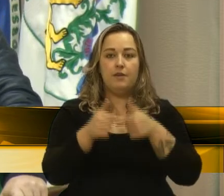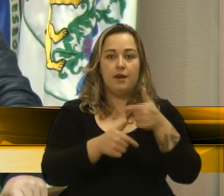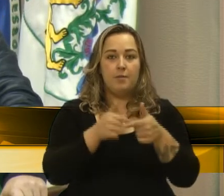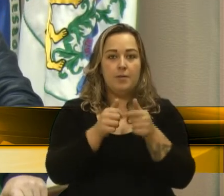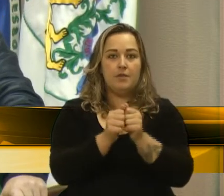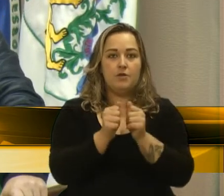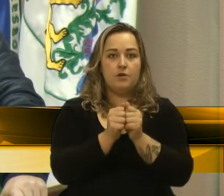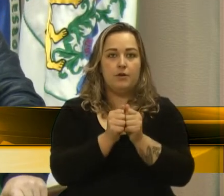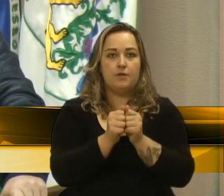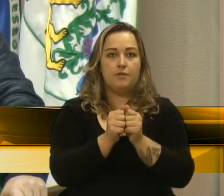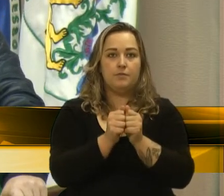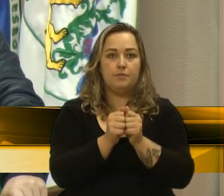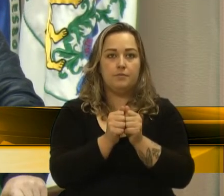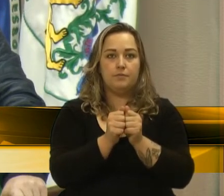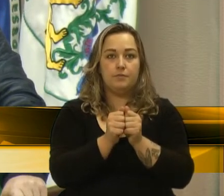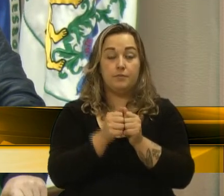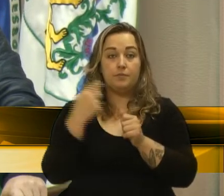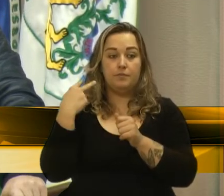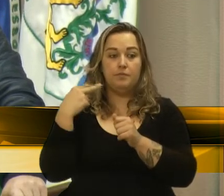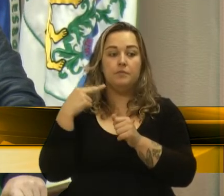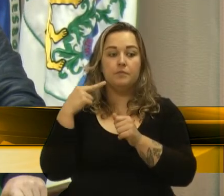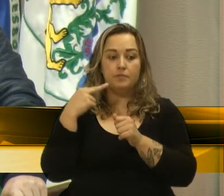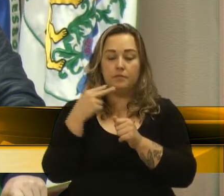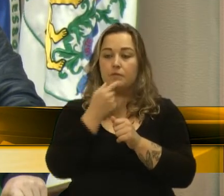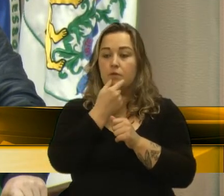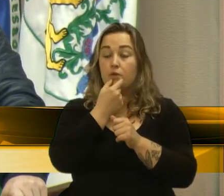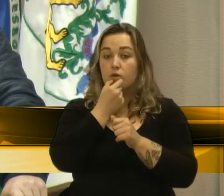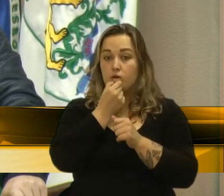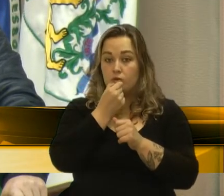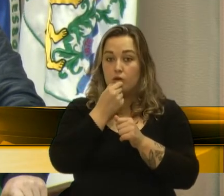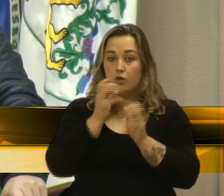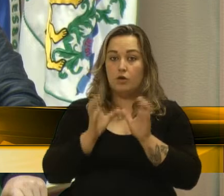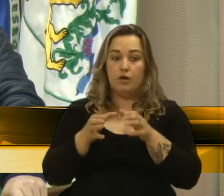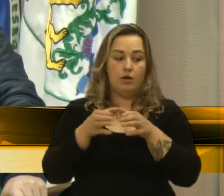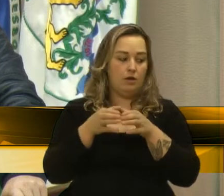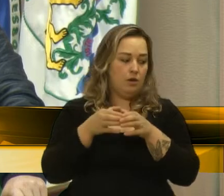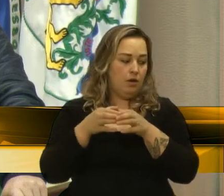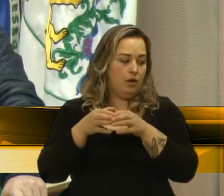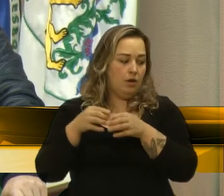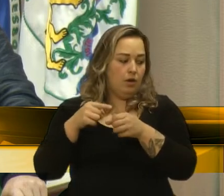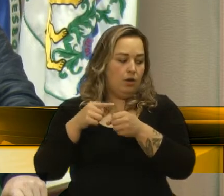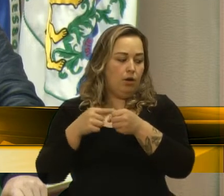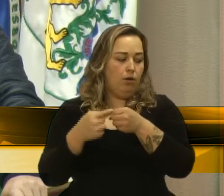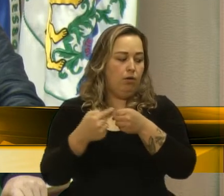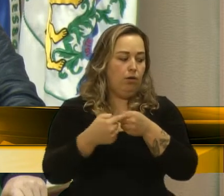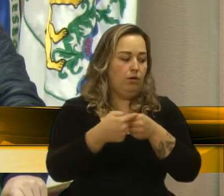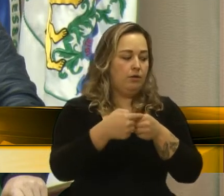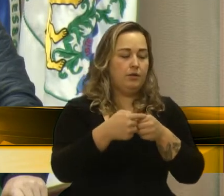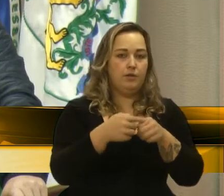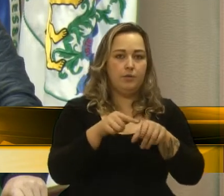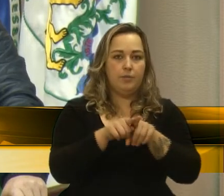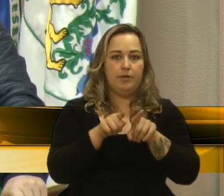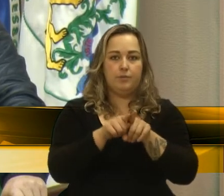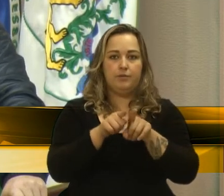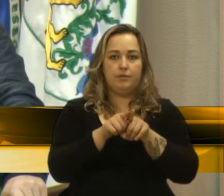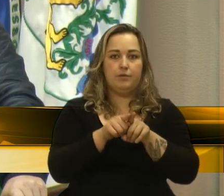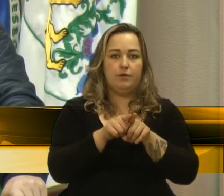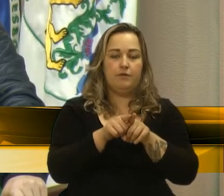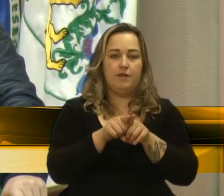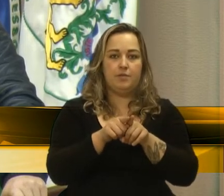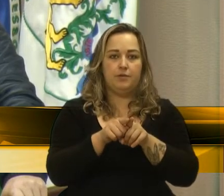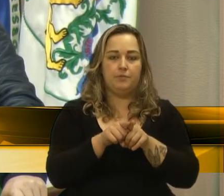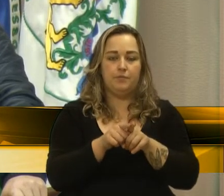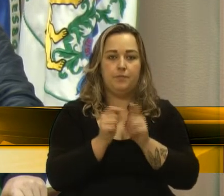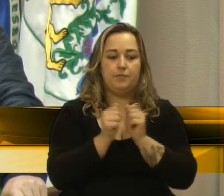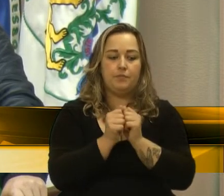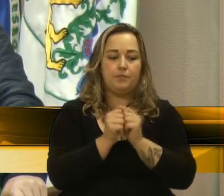E outra situação que ela sugeriu, vereador Toigo, são visitas com grupos da cidade nos pontos turísticos. O que foi feito com o Aldo